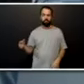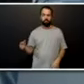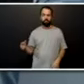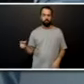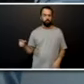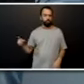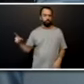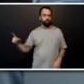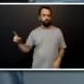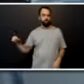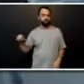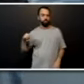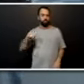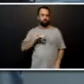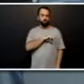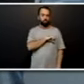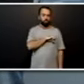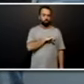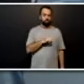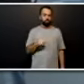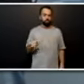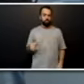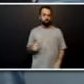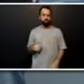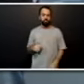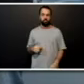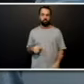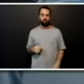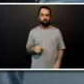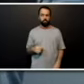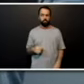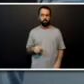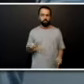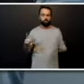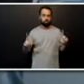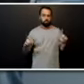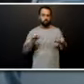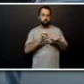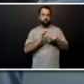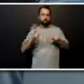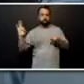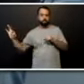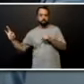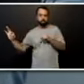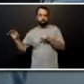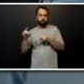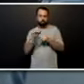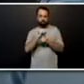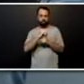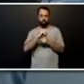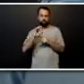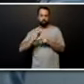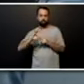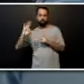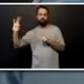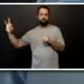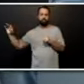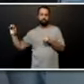sempre que um número tem a mesma distância do